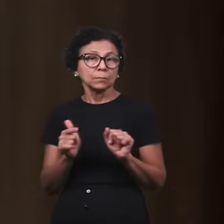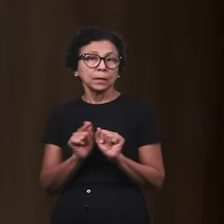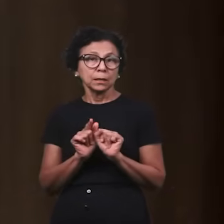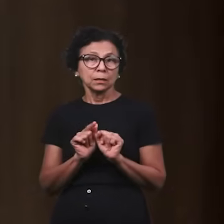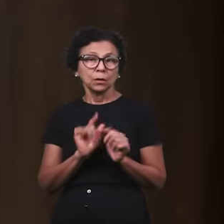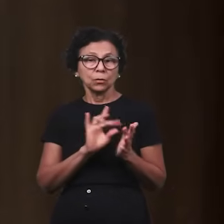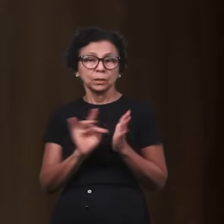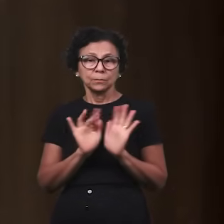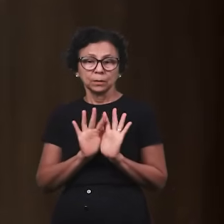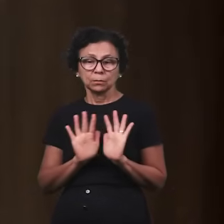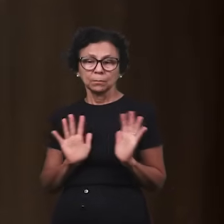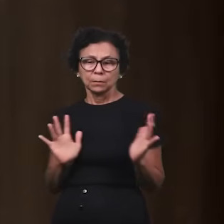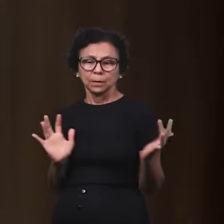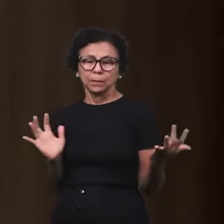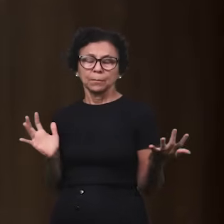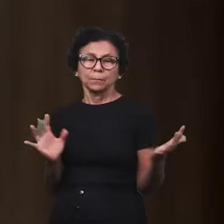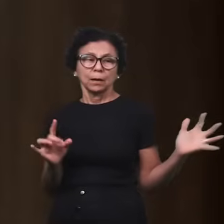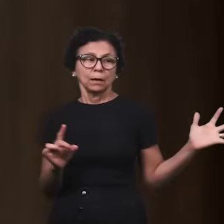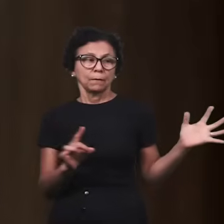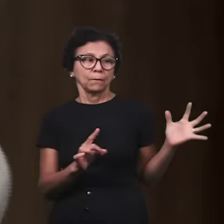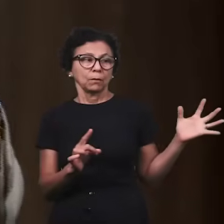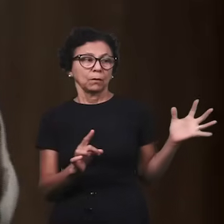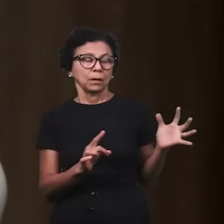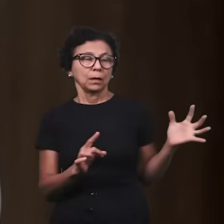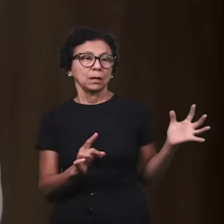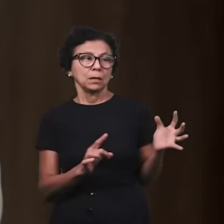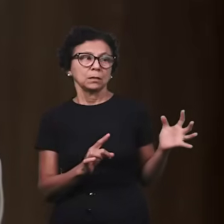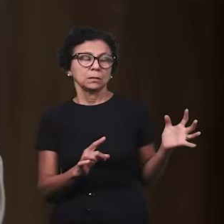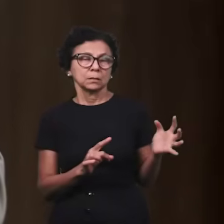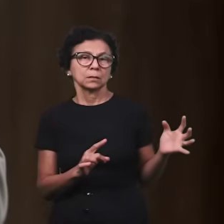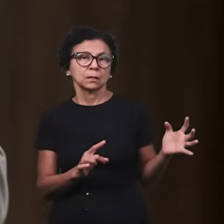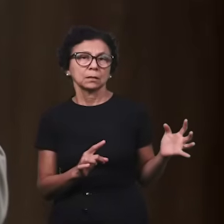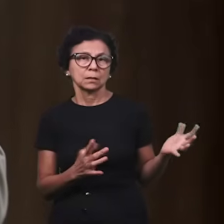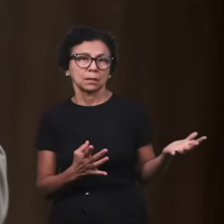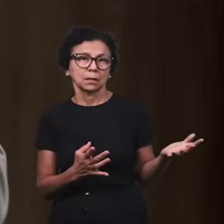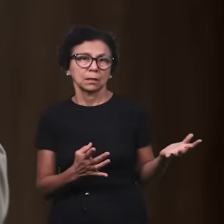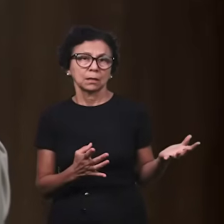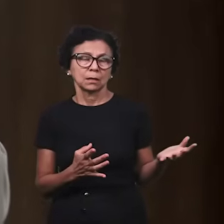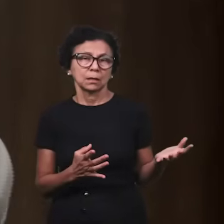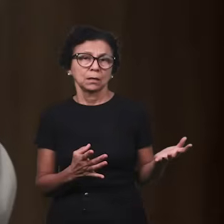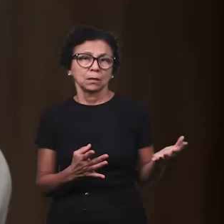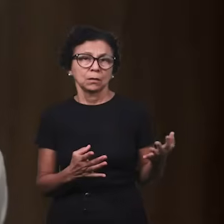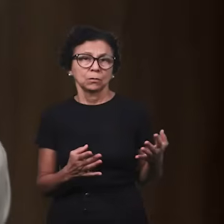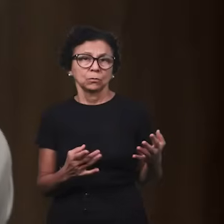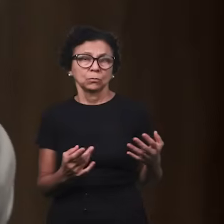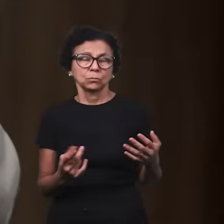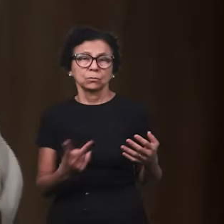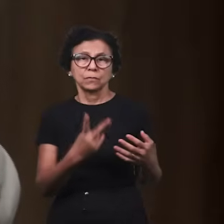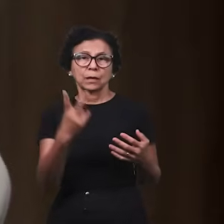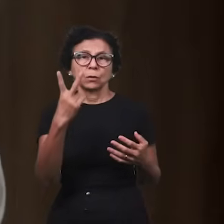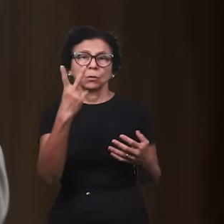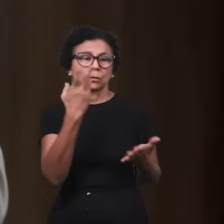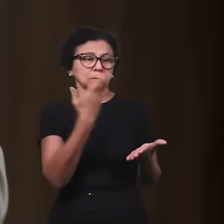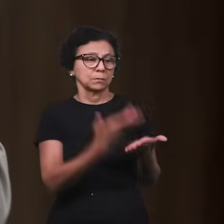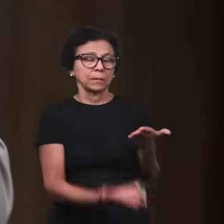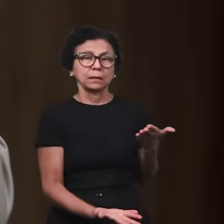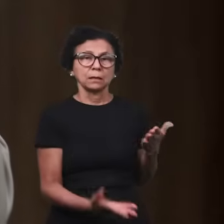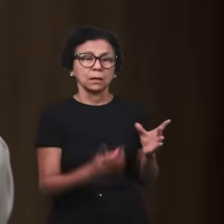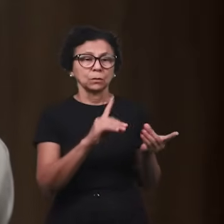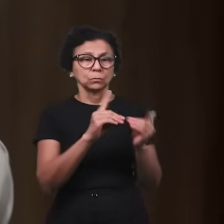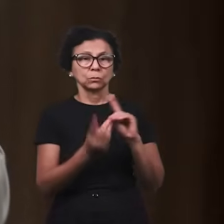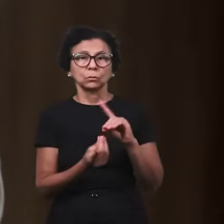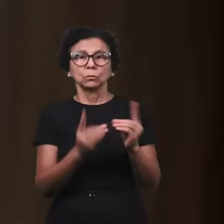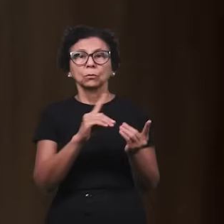Estamos cercados. Todo lado que você olha é o mundo que se perdeu, que enlouqueceu, que mudou